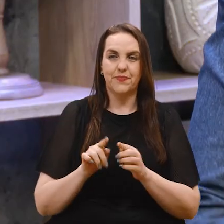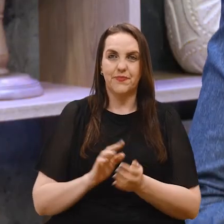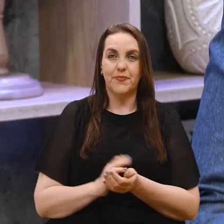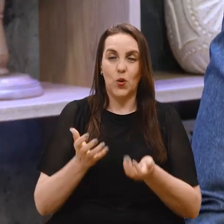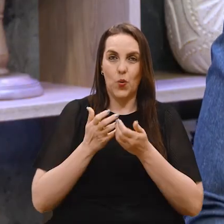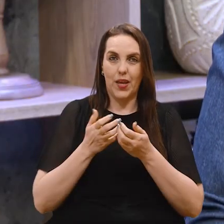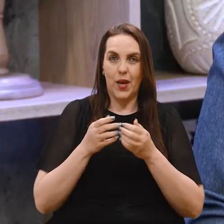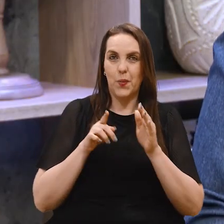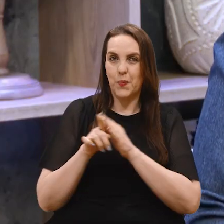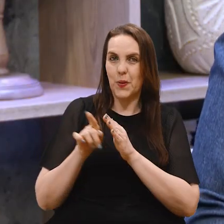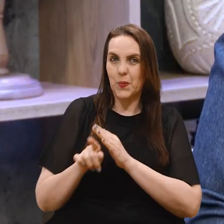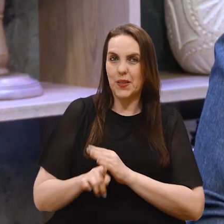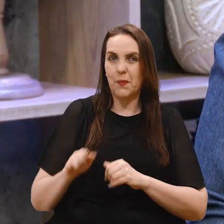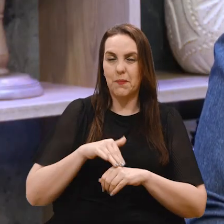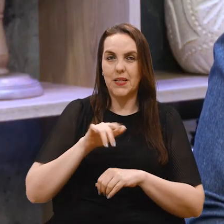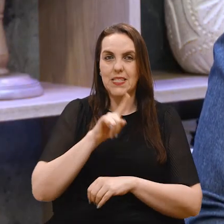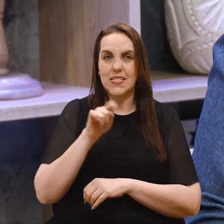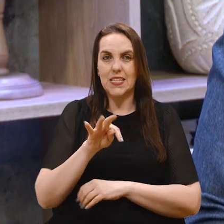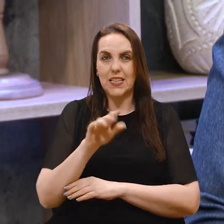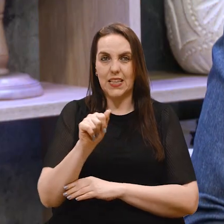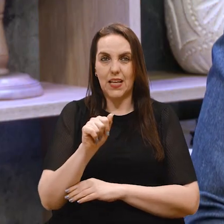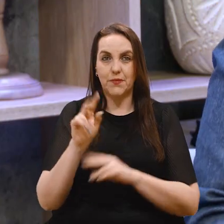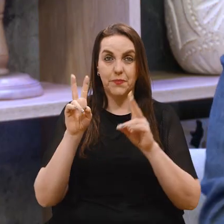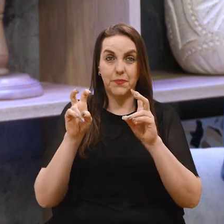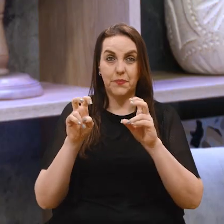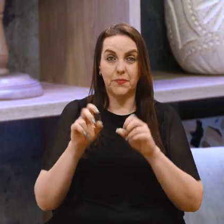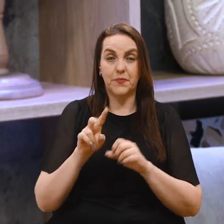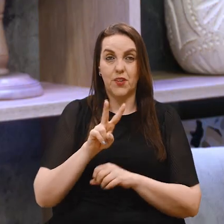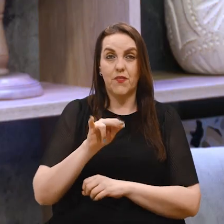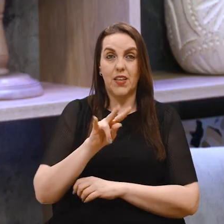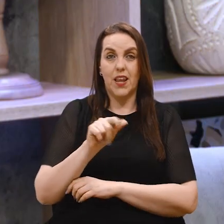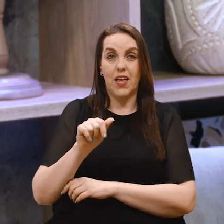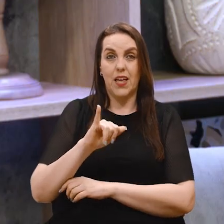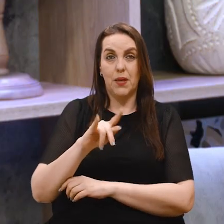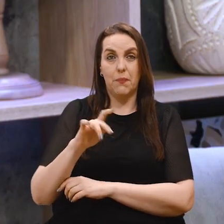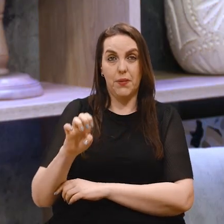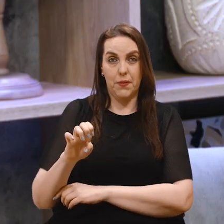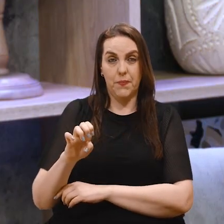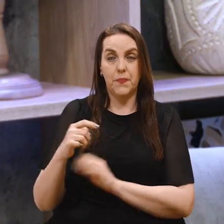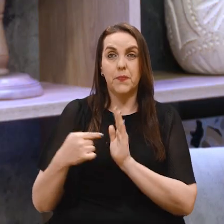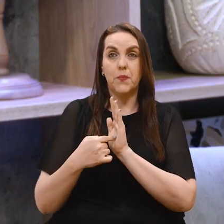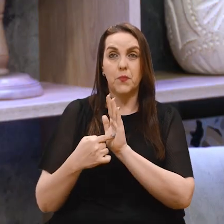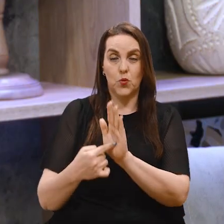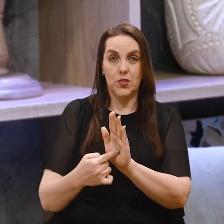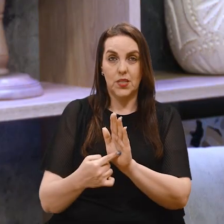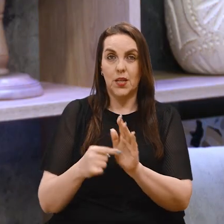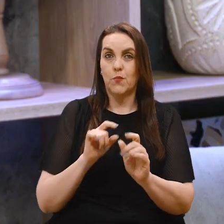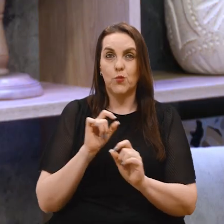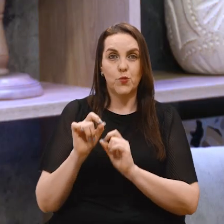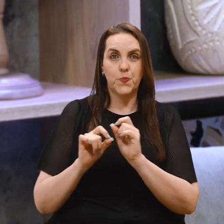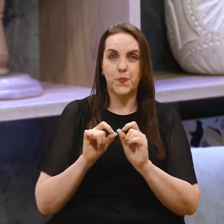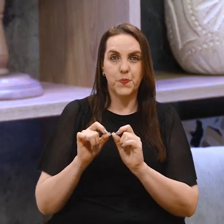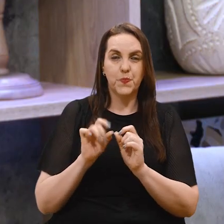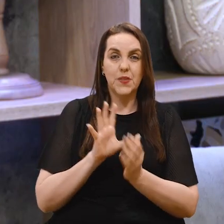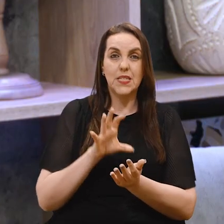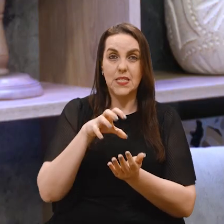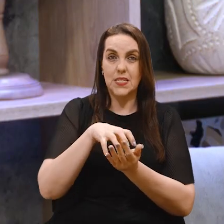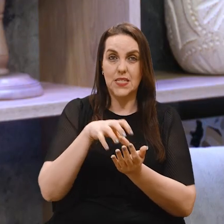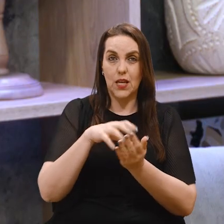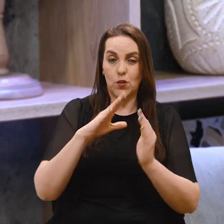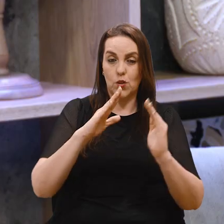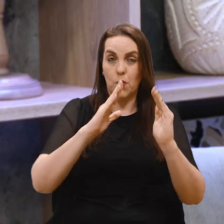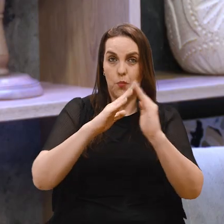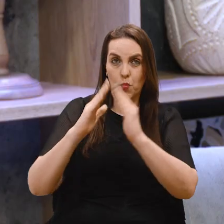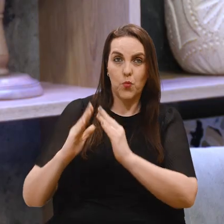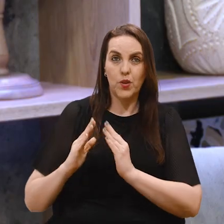Zita outras questões que a gente trouxe ali sobre o Vila IP. A gente mostrou o centro, aliás, o centro ali de moradores, né, que é